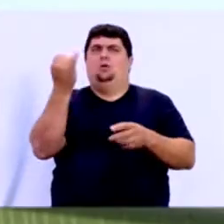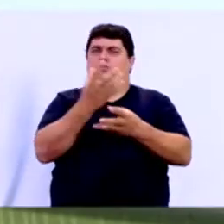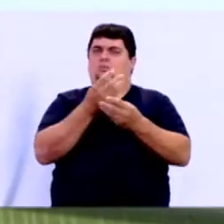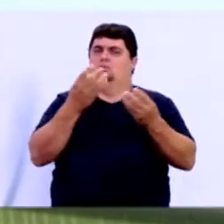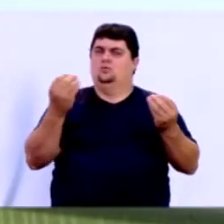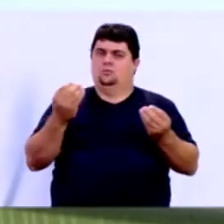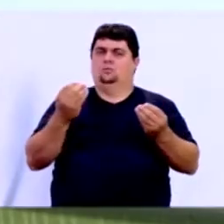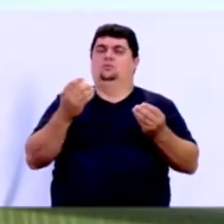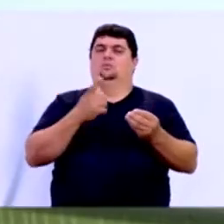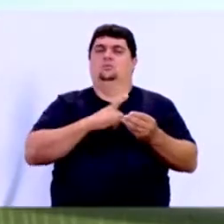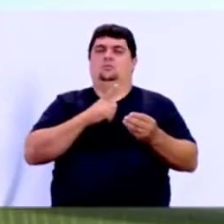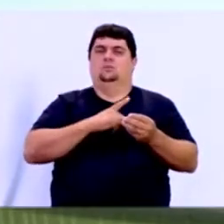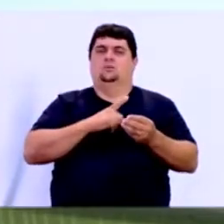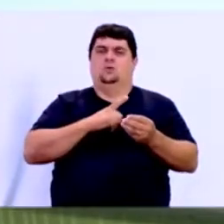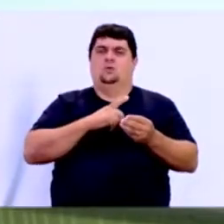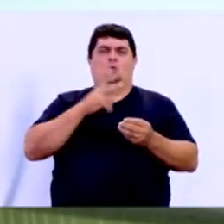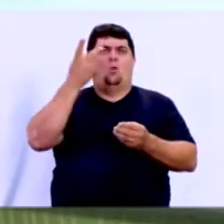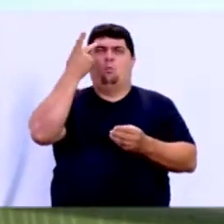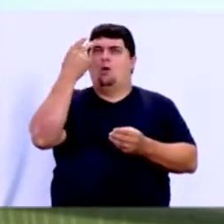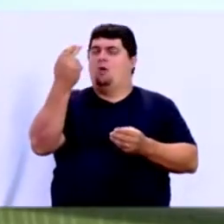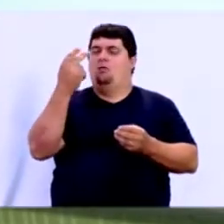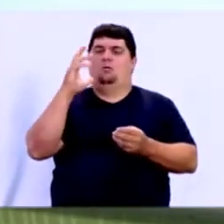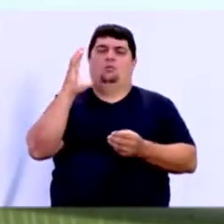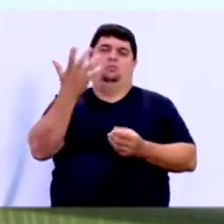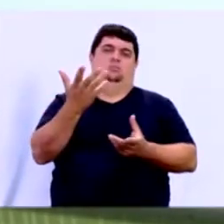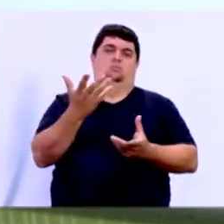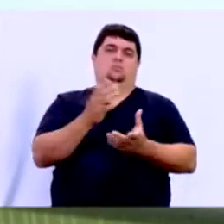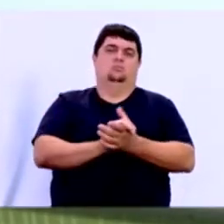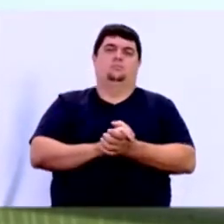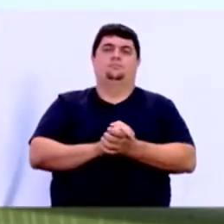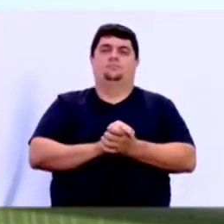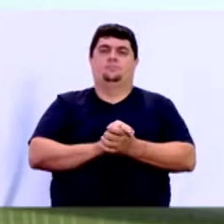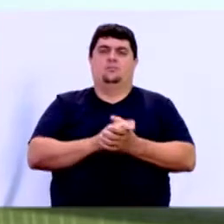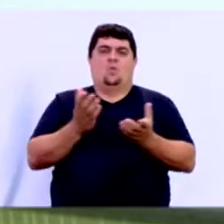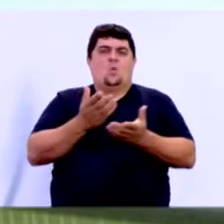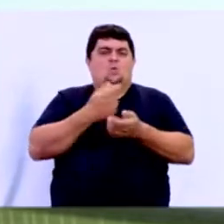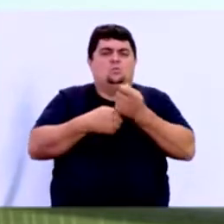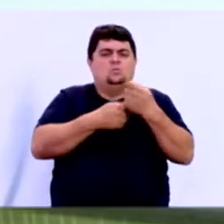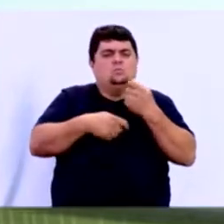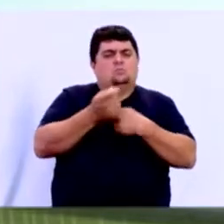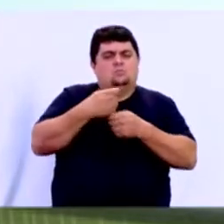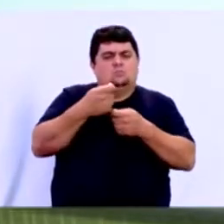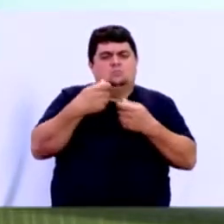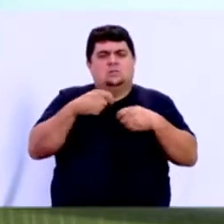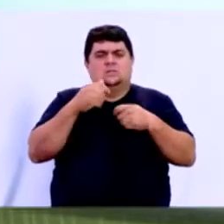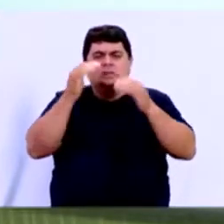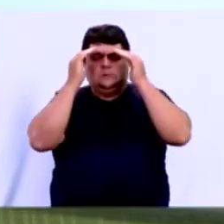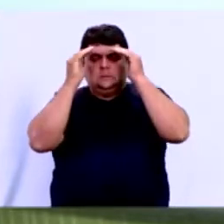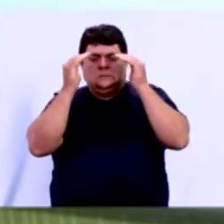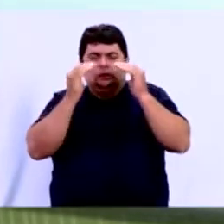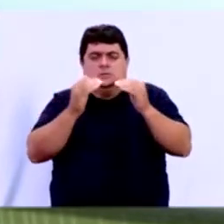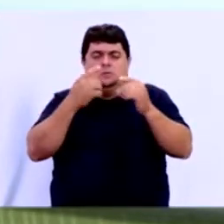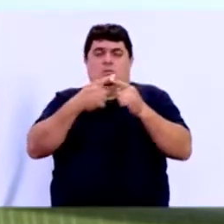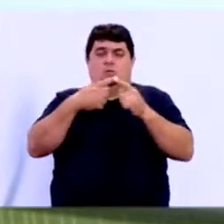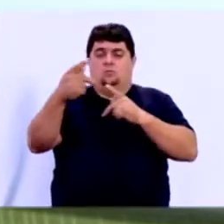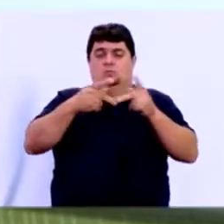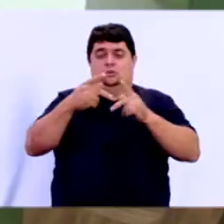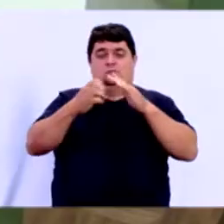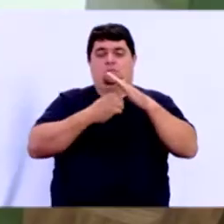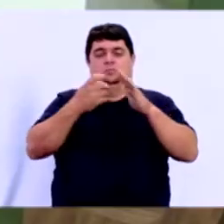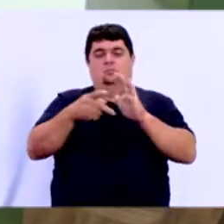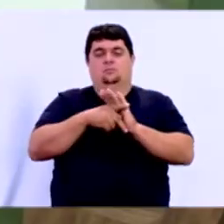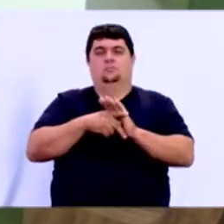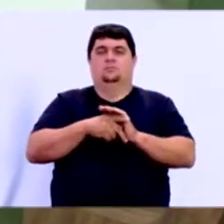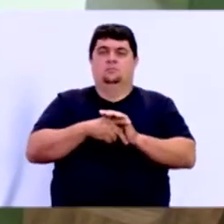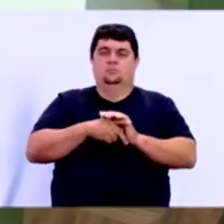Um tema bastante recorrente, né? E hoje o administrador ele precisa ter muita atenção acerca do planejamento empresarial, né, professor